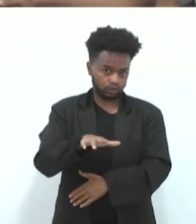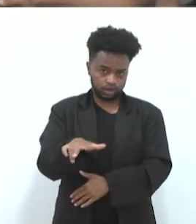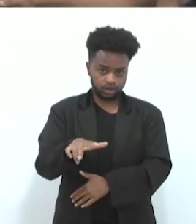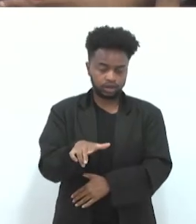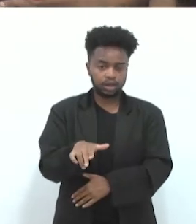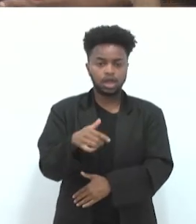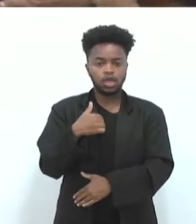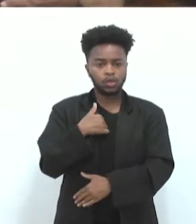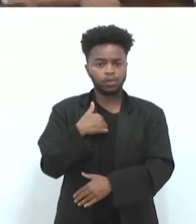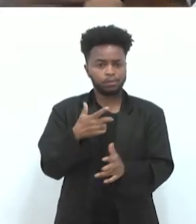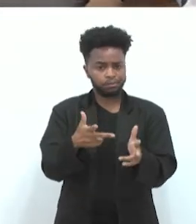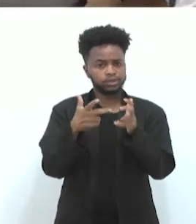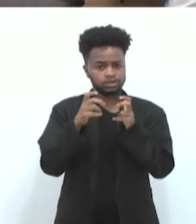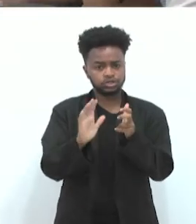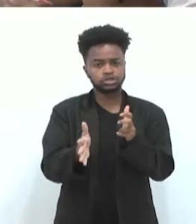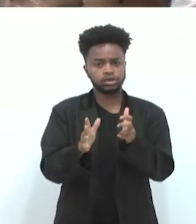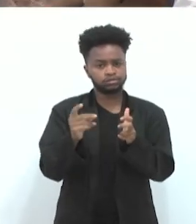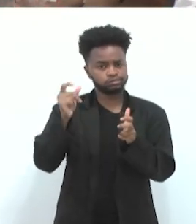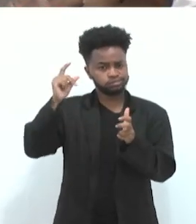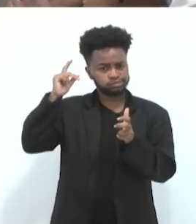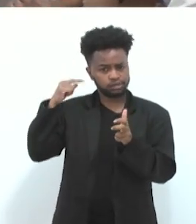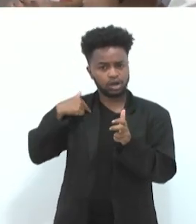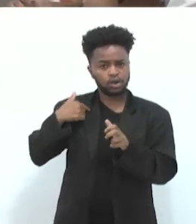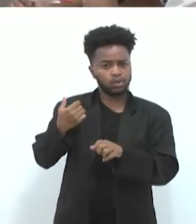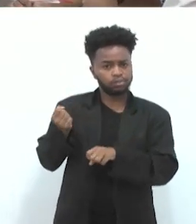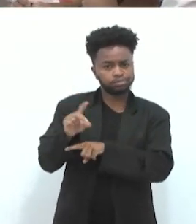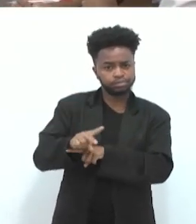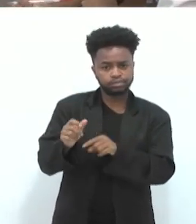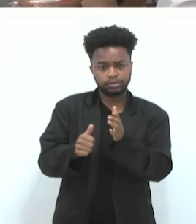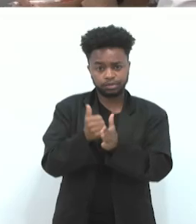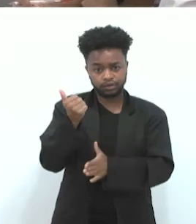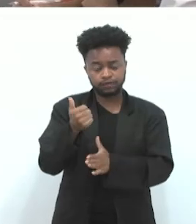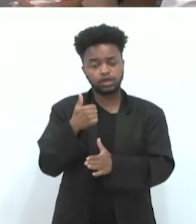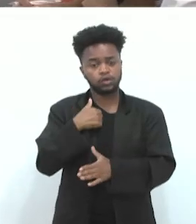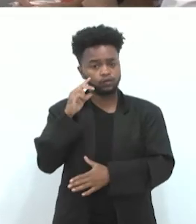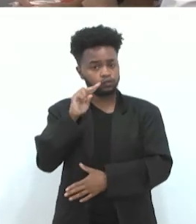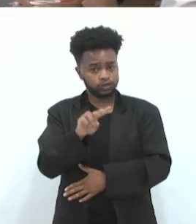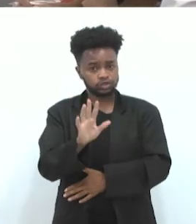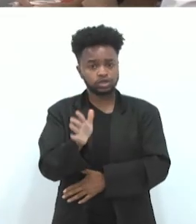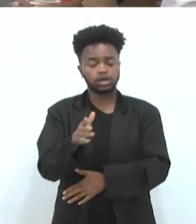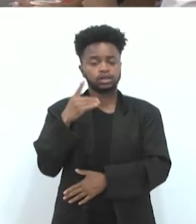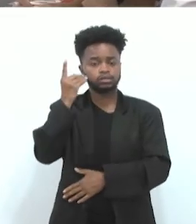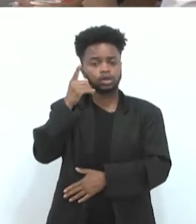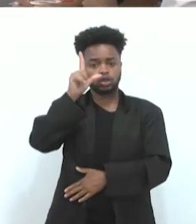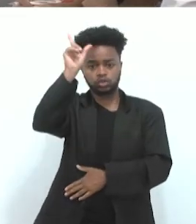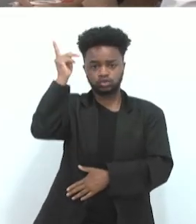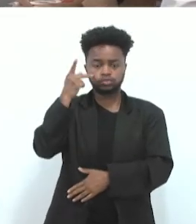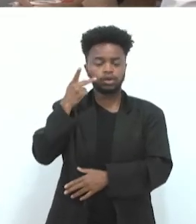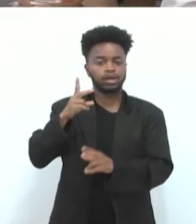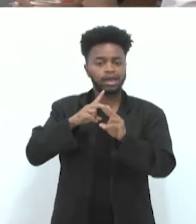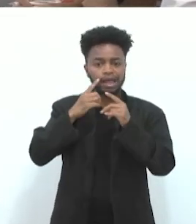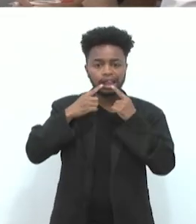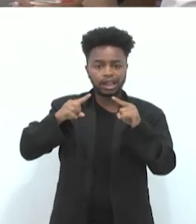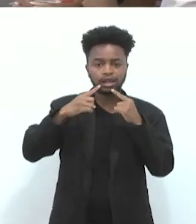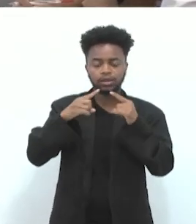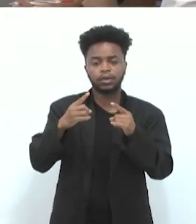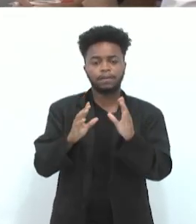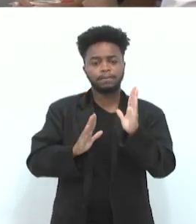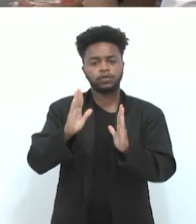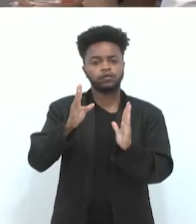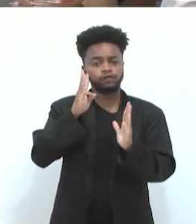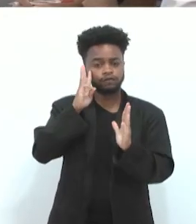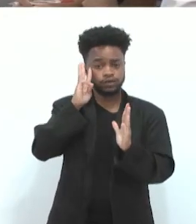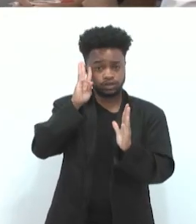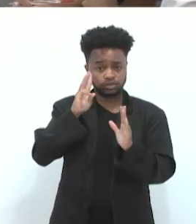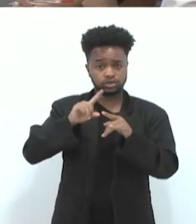desde da minha primeira legislatura, diversas vezes o deputado Luiz Paulo questionando esse tipo de procedimento no governo Witzel, depois no governo